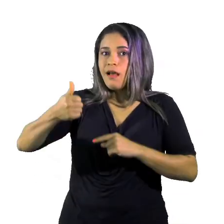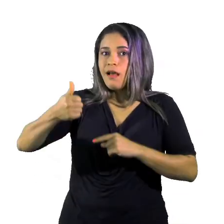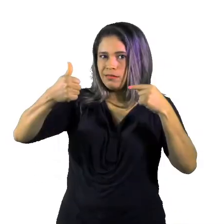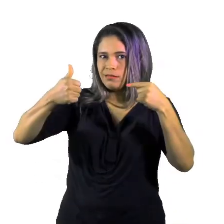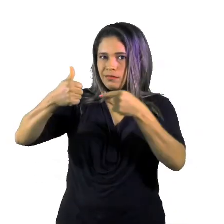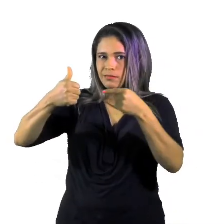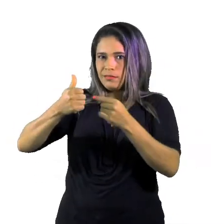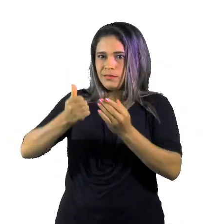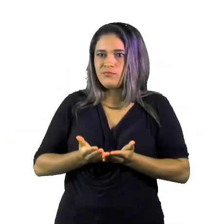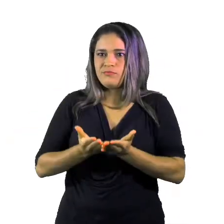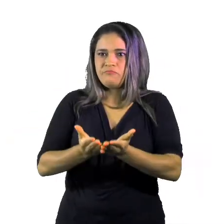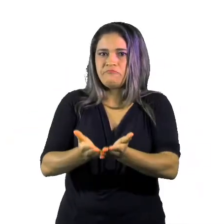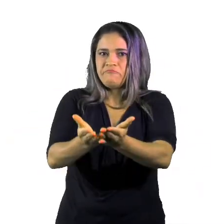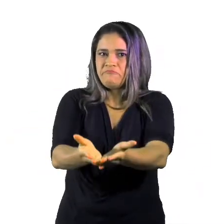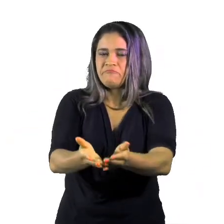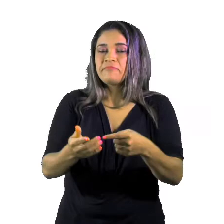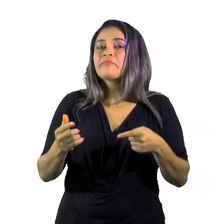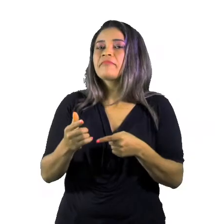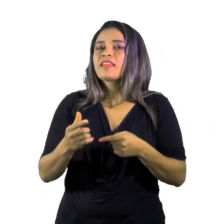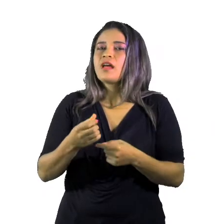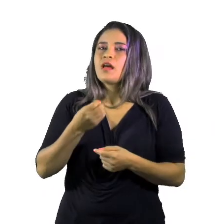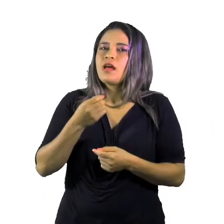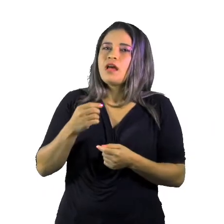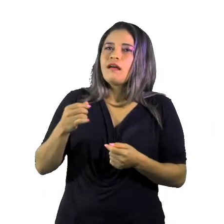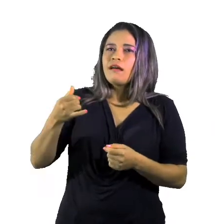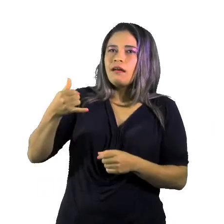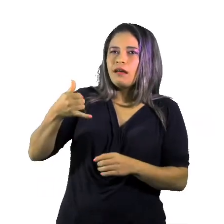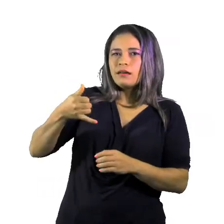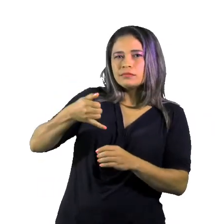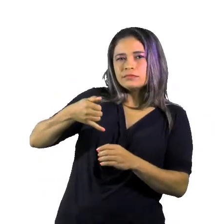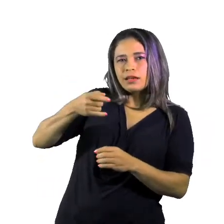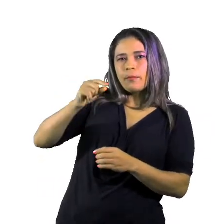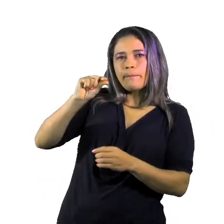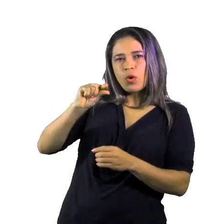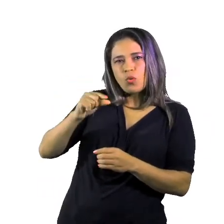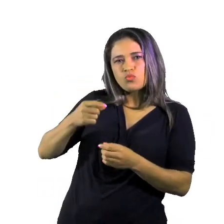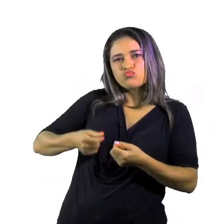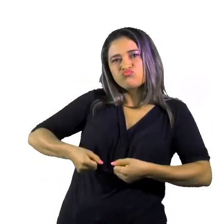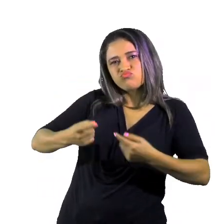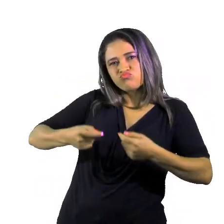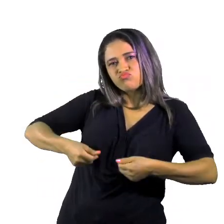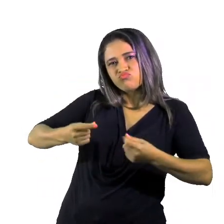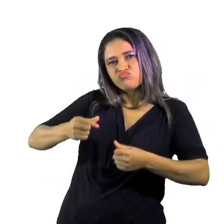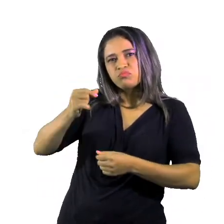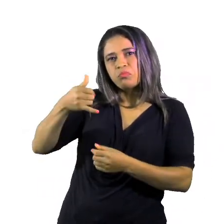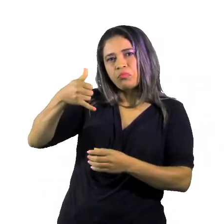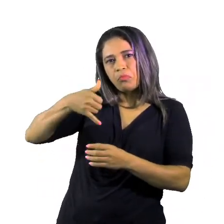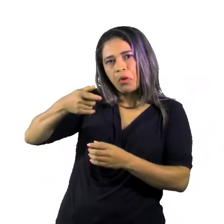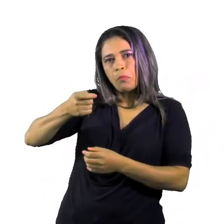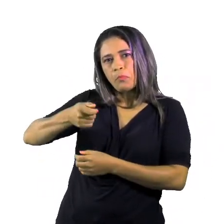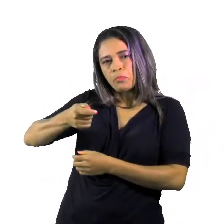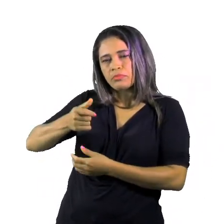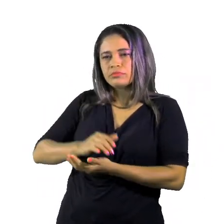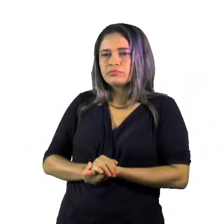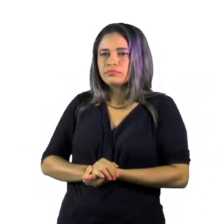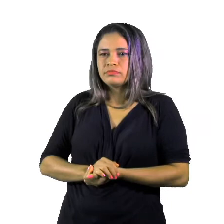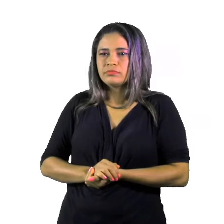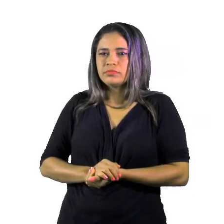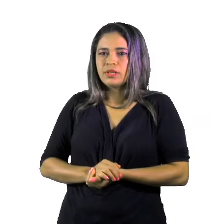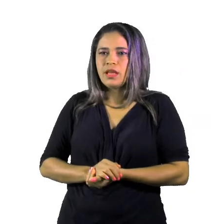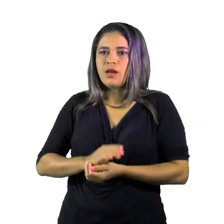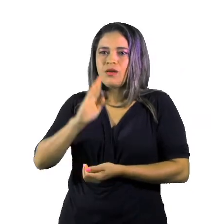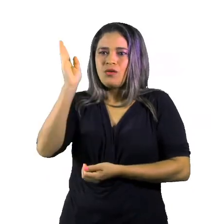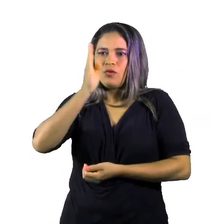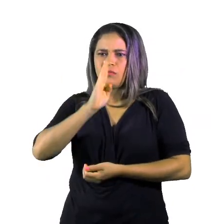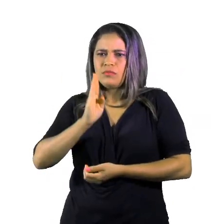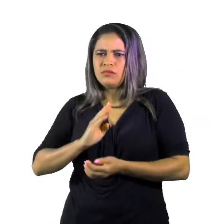hidrovias: baixo custo de transporte. O Brasil apresenta grandes possibilidades para as